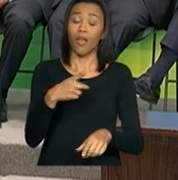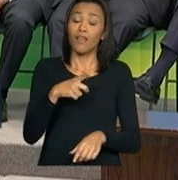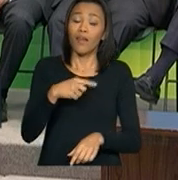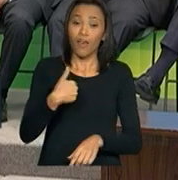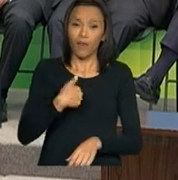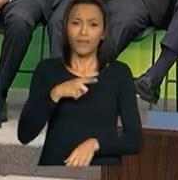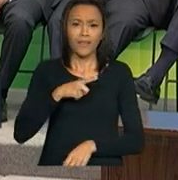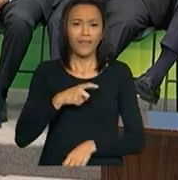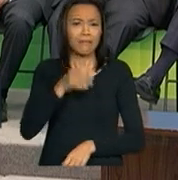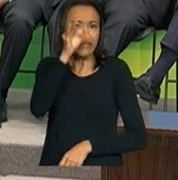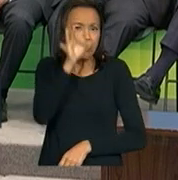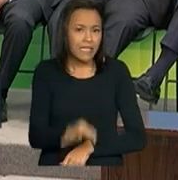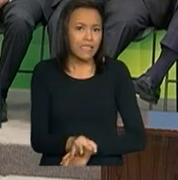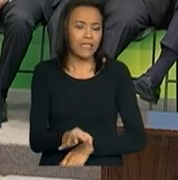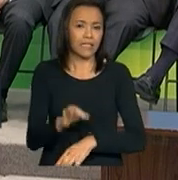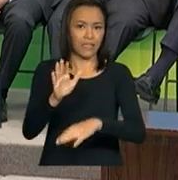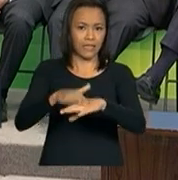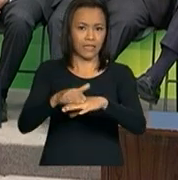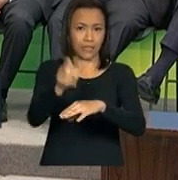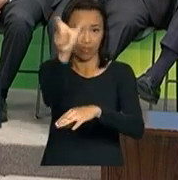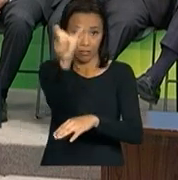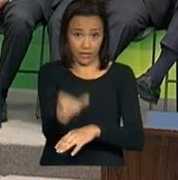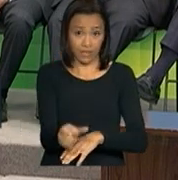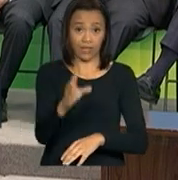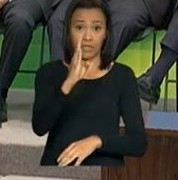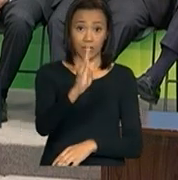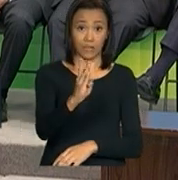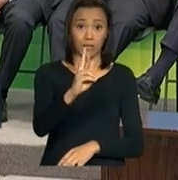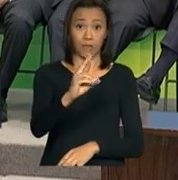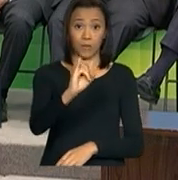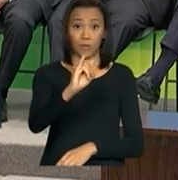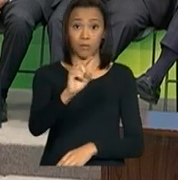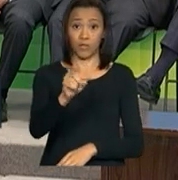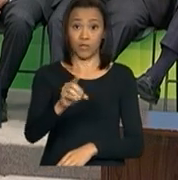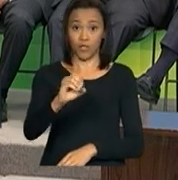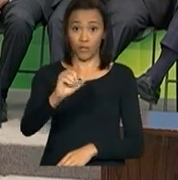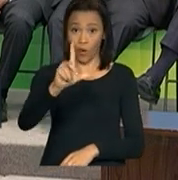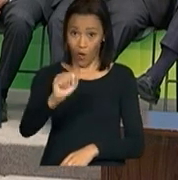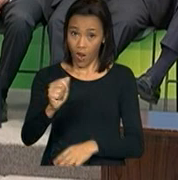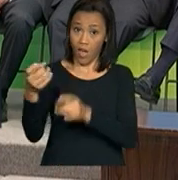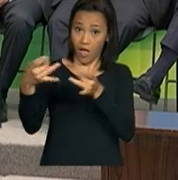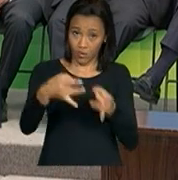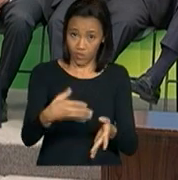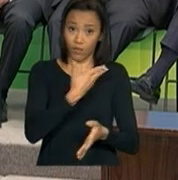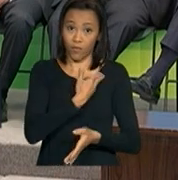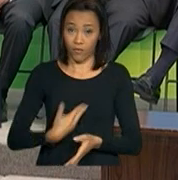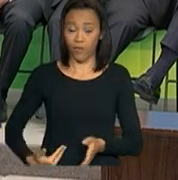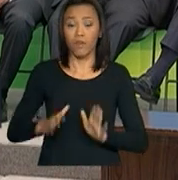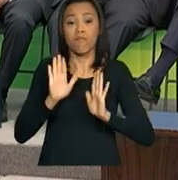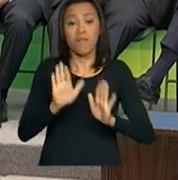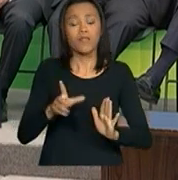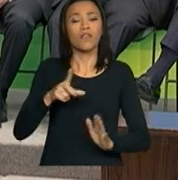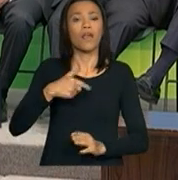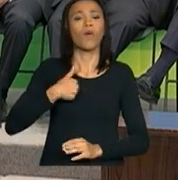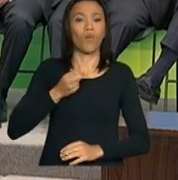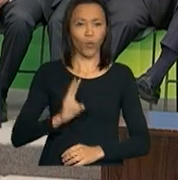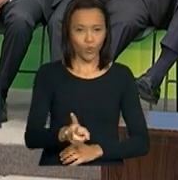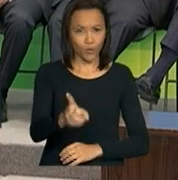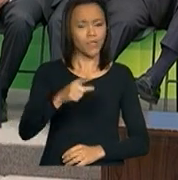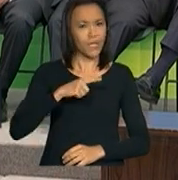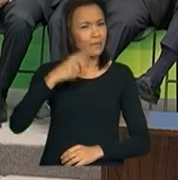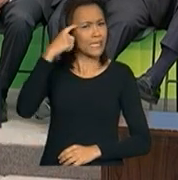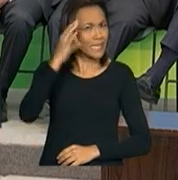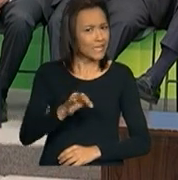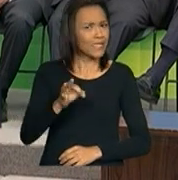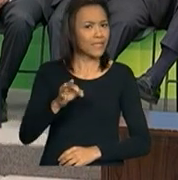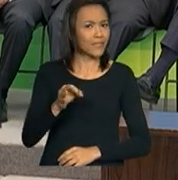certeza que por hora o Brizola Neto deixa o governo Mas eu continuo E tenho certeza disso contando com